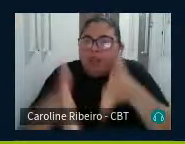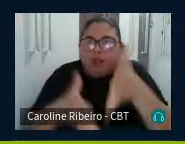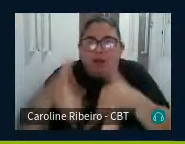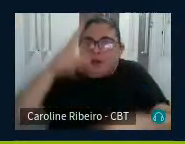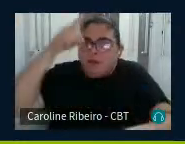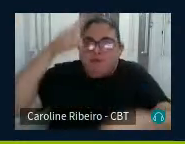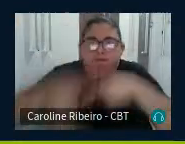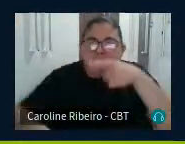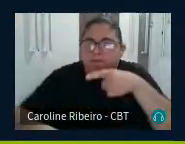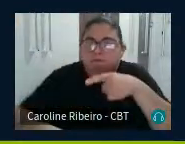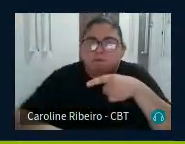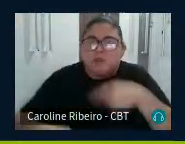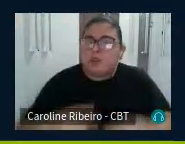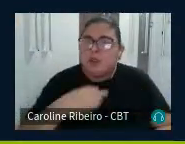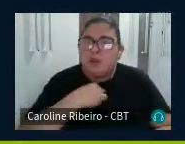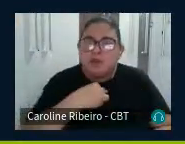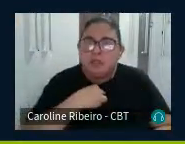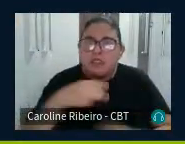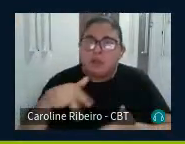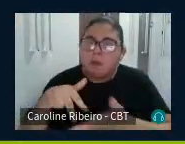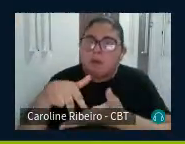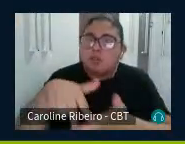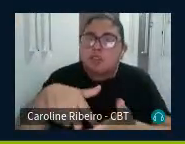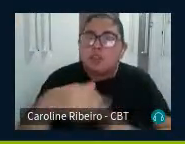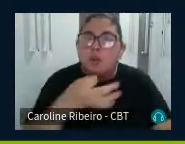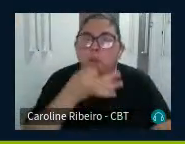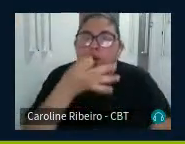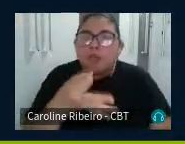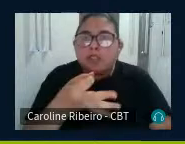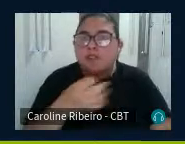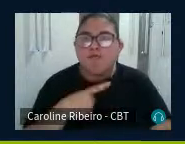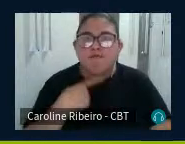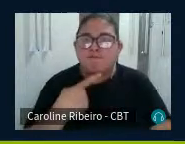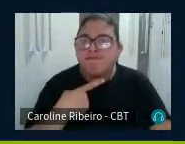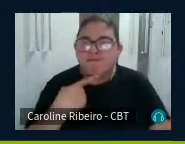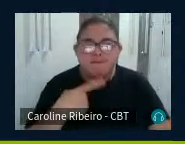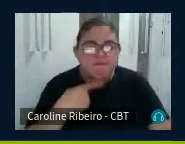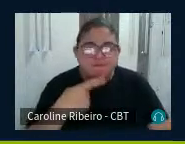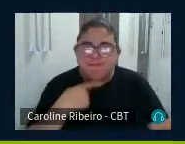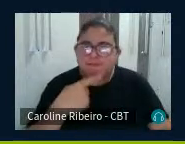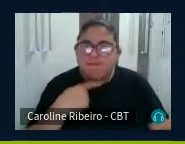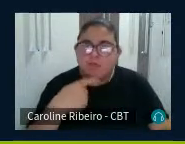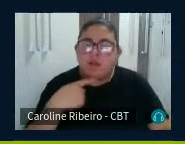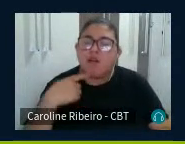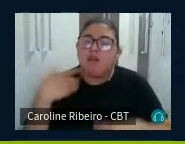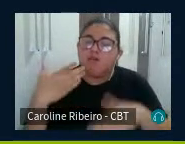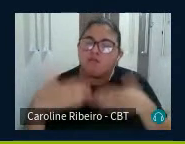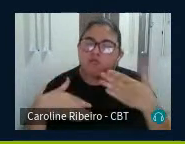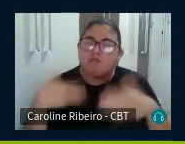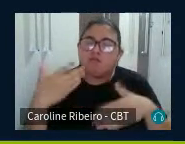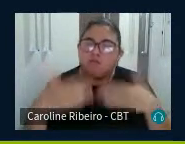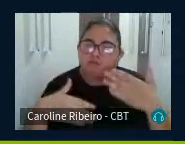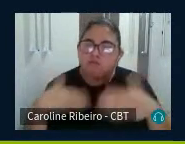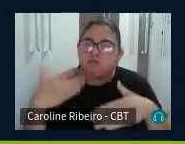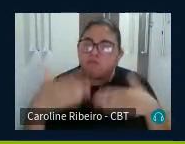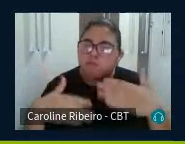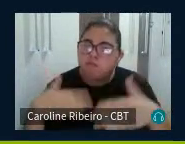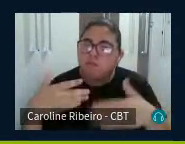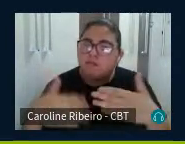se posicionar enquanto cidadãos. E a partir, né, dos anos de